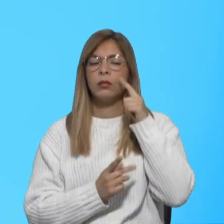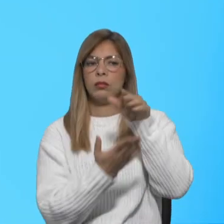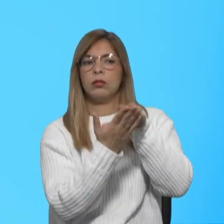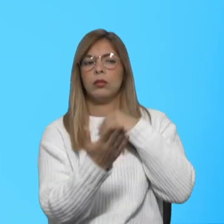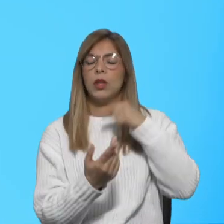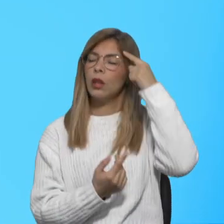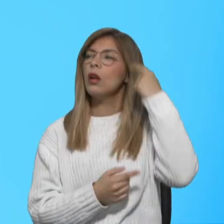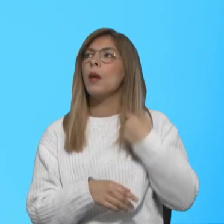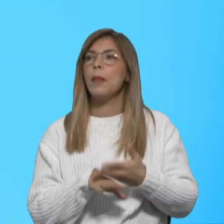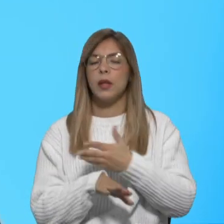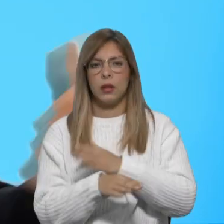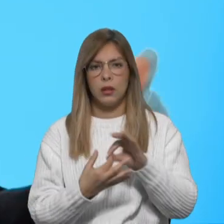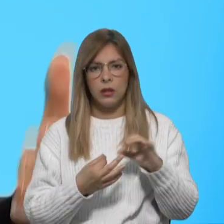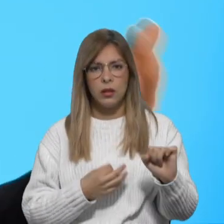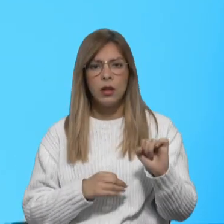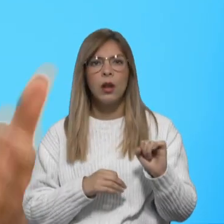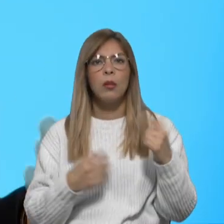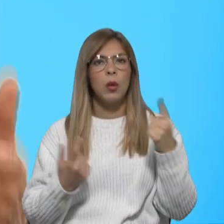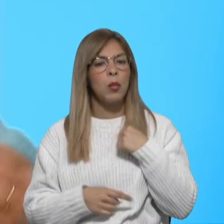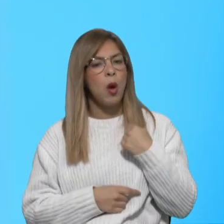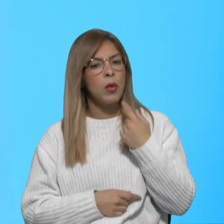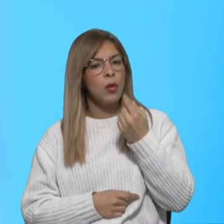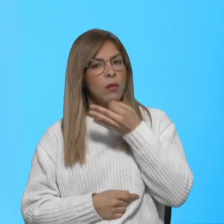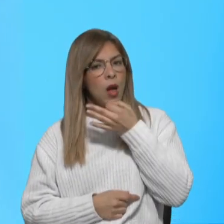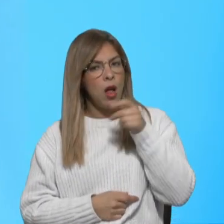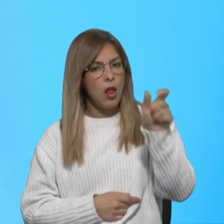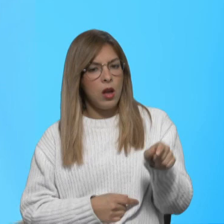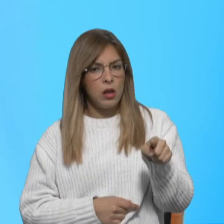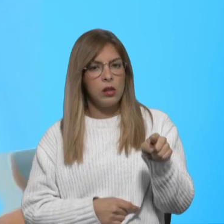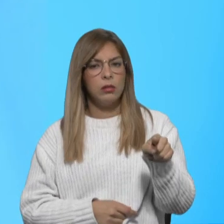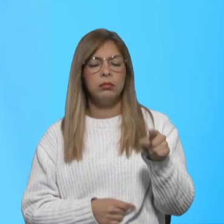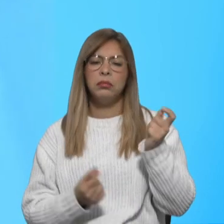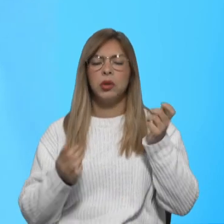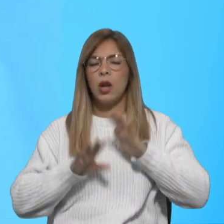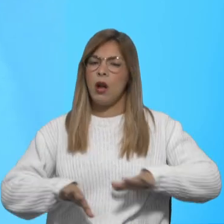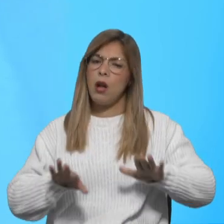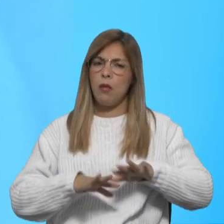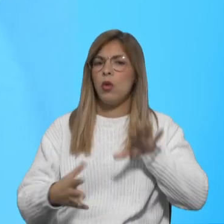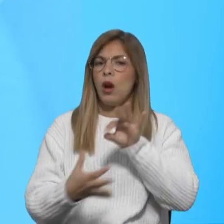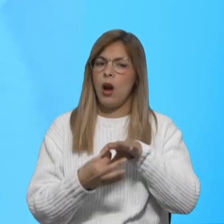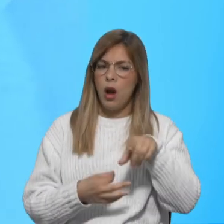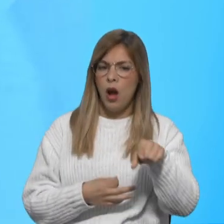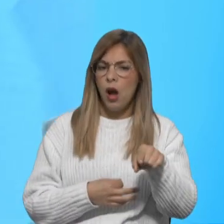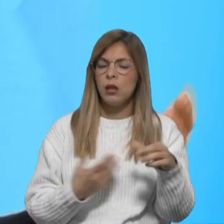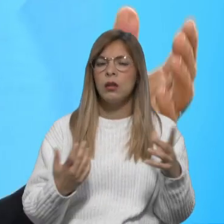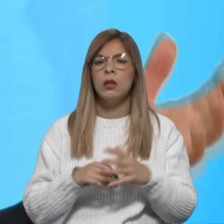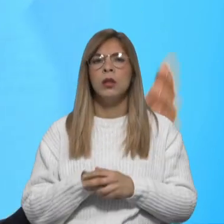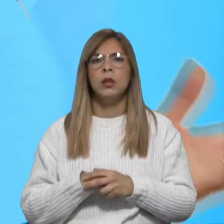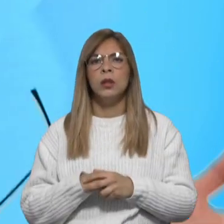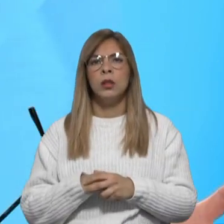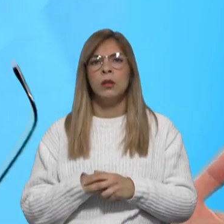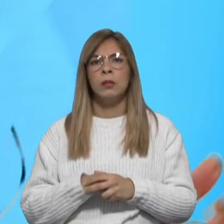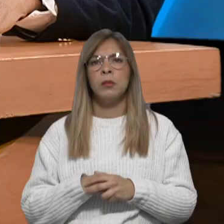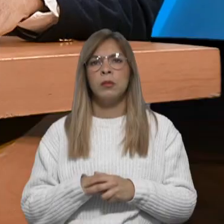estas coisas, ele fala de uma forma bastante, enfim, tranquila sobre a importância de juntar ao conceito de